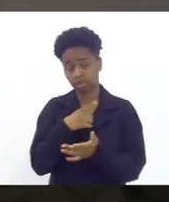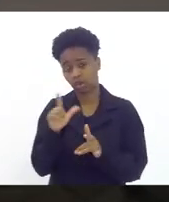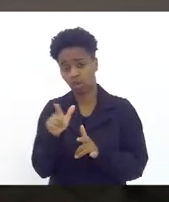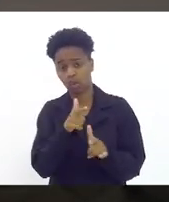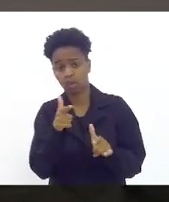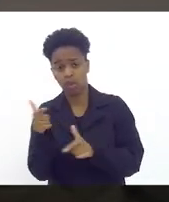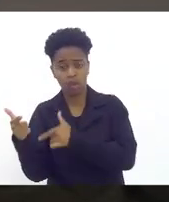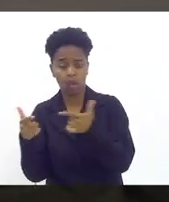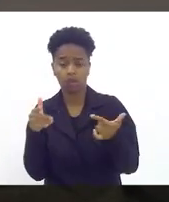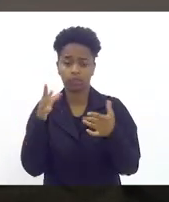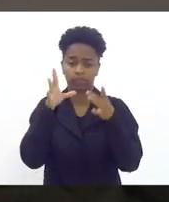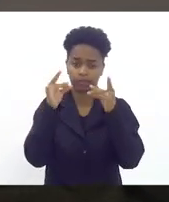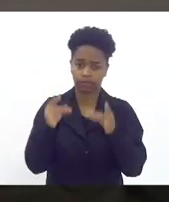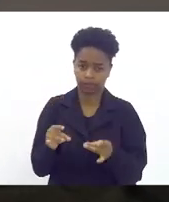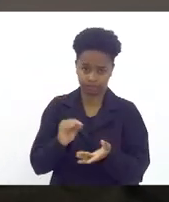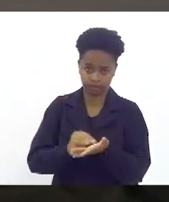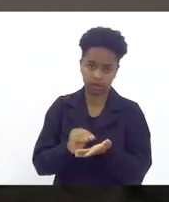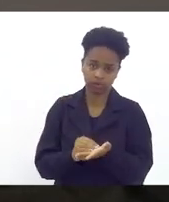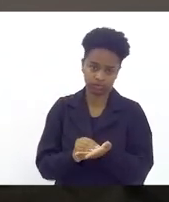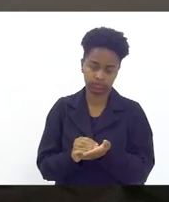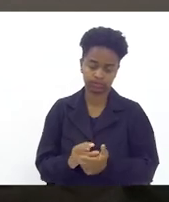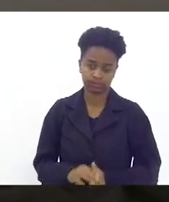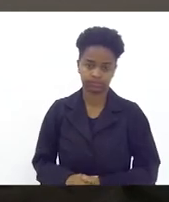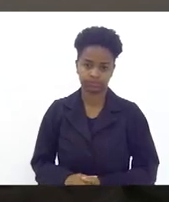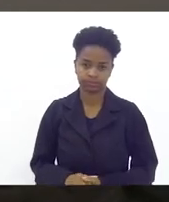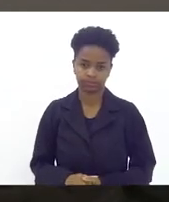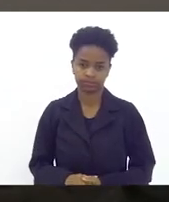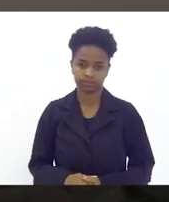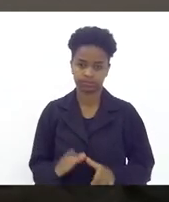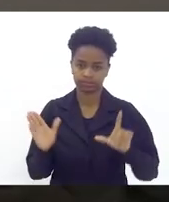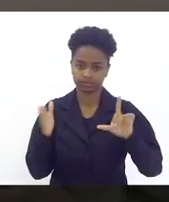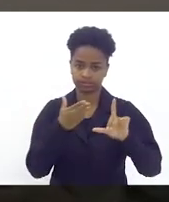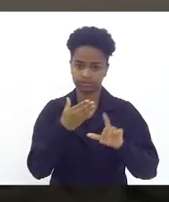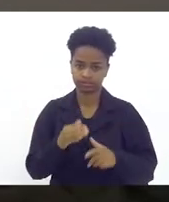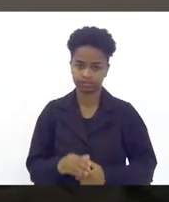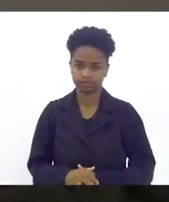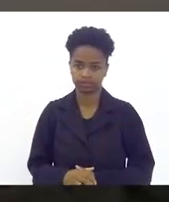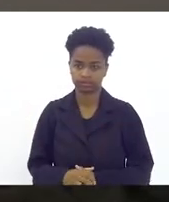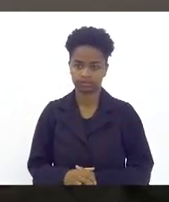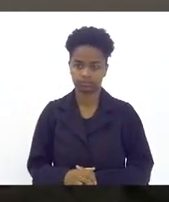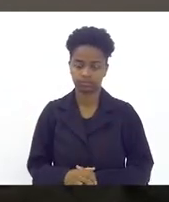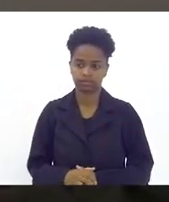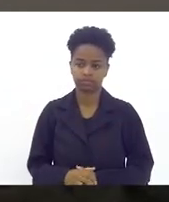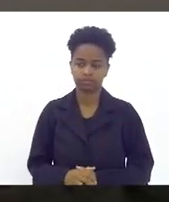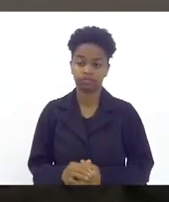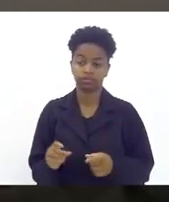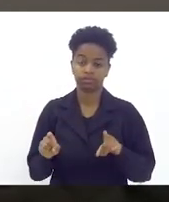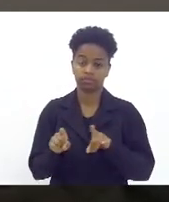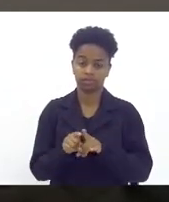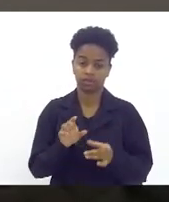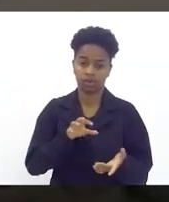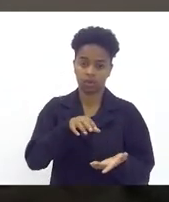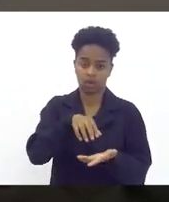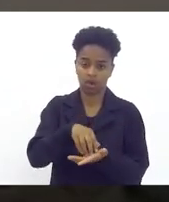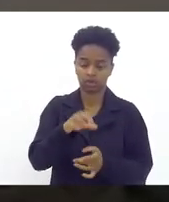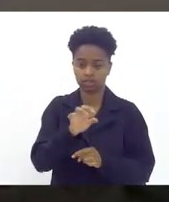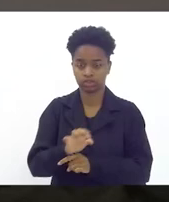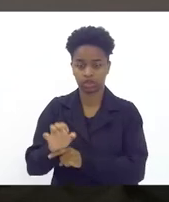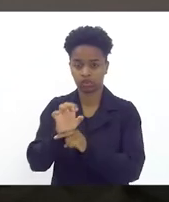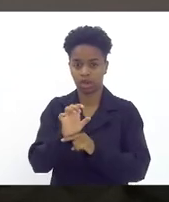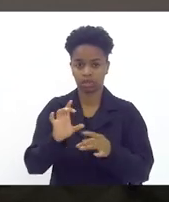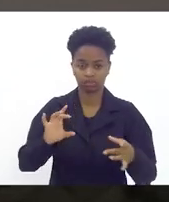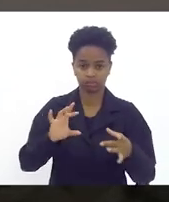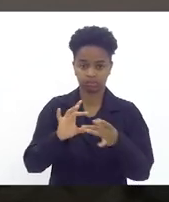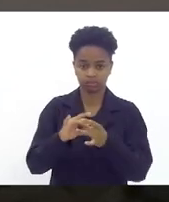detalhes mas pode passar fortalecer os órgãos estaduais ligados